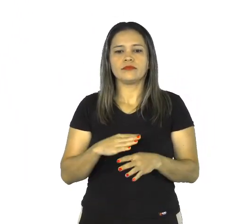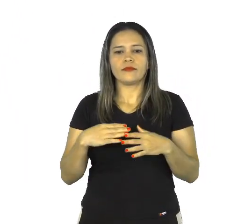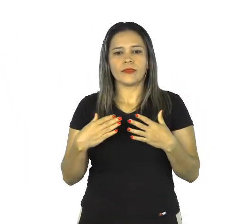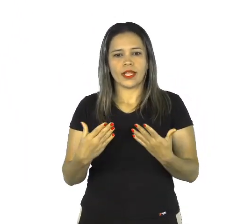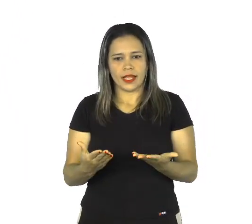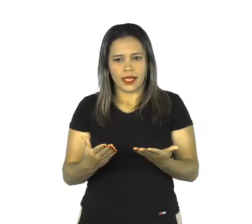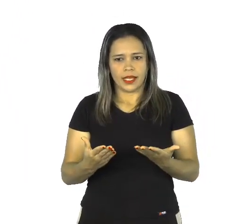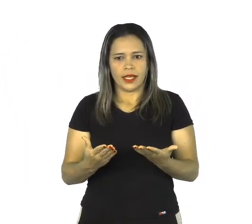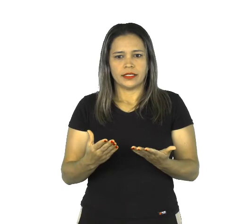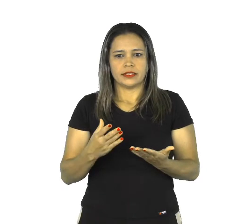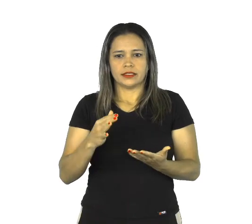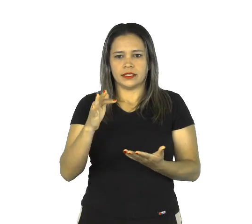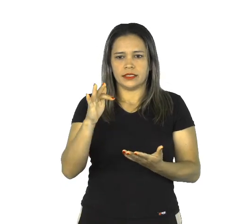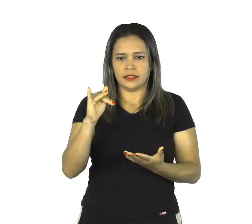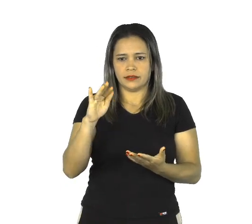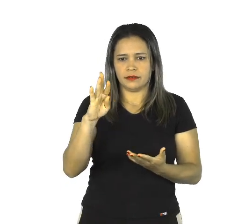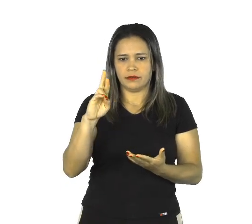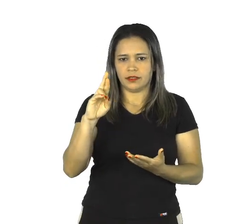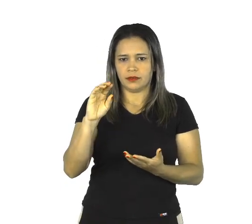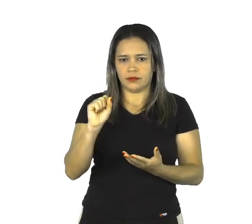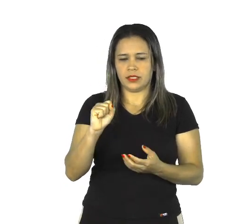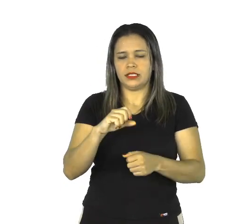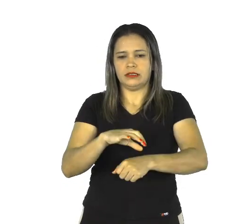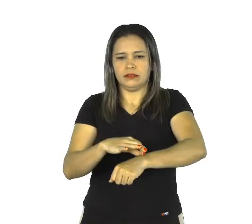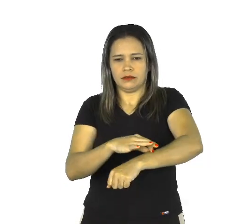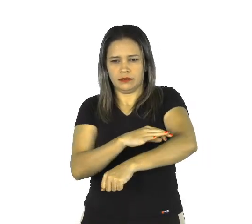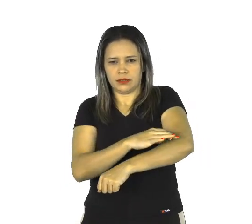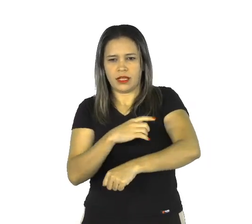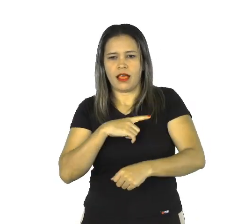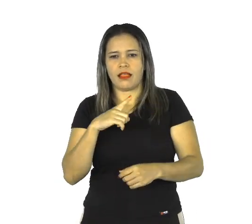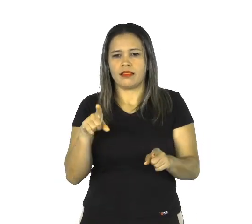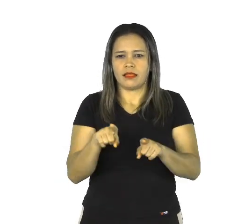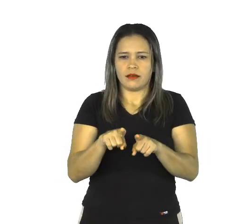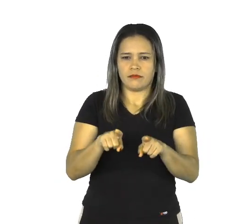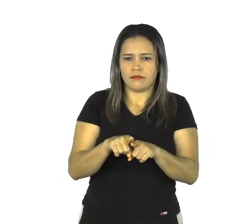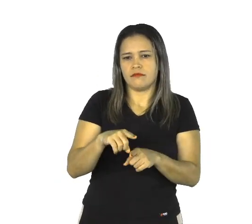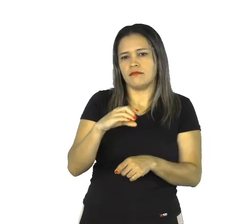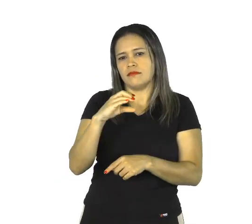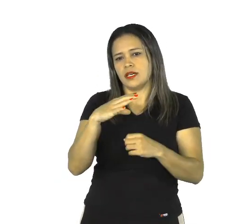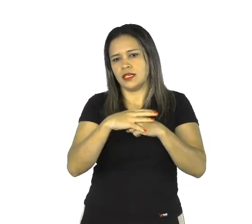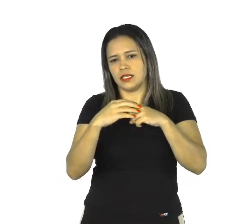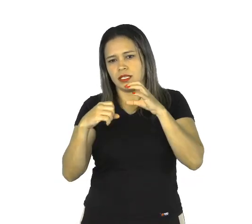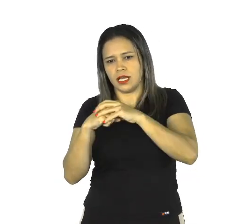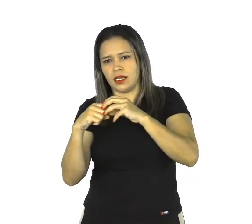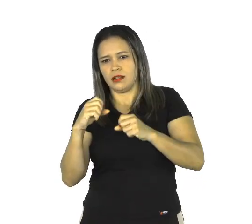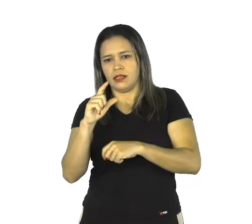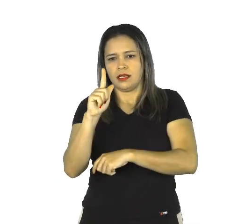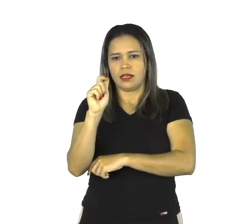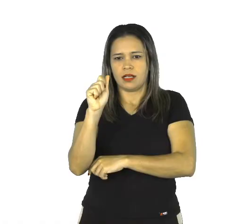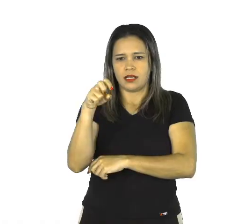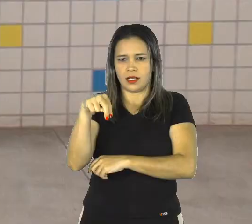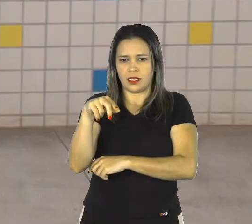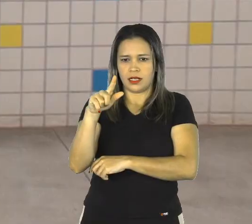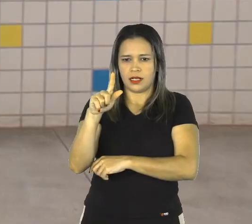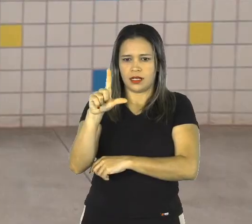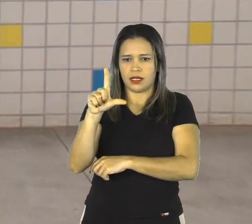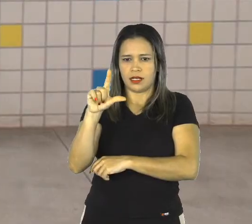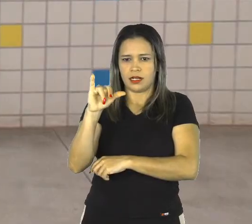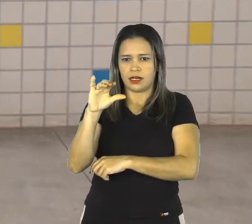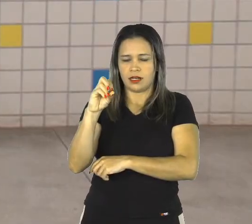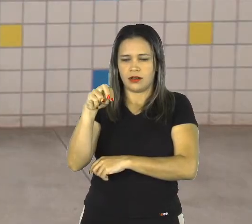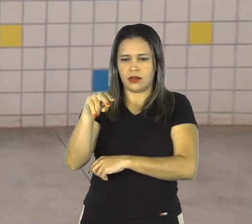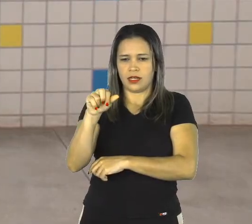nervosas, elas são chamadas também de células ganglionares. Essas células ganglionares, elas